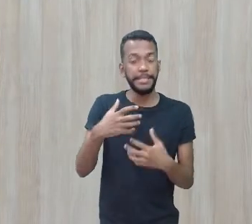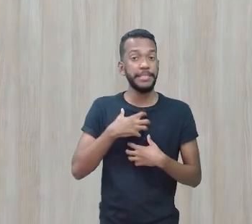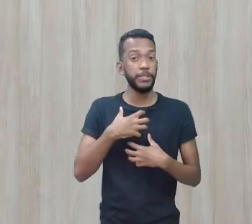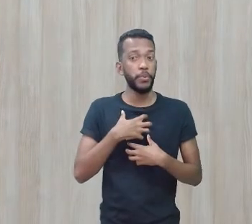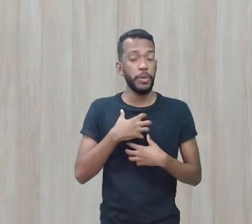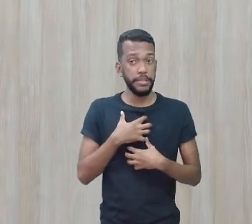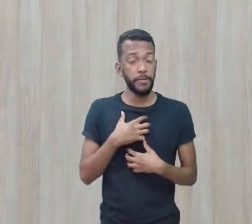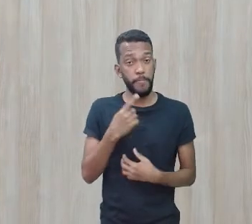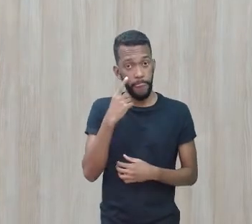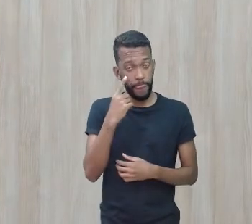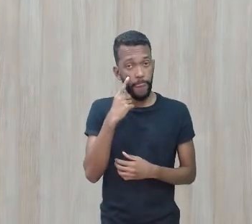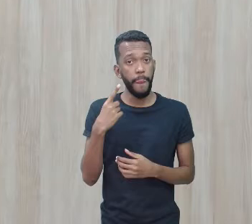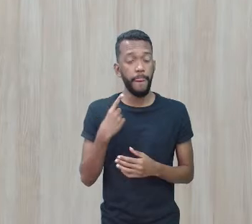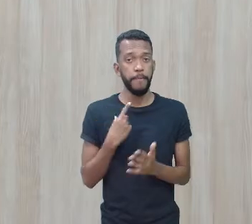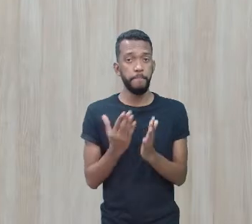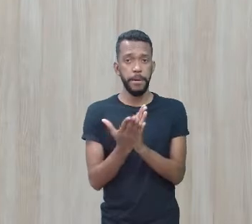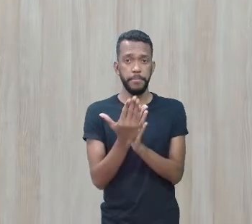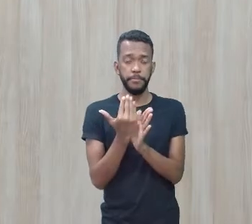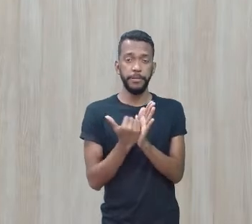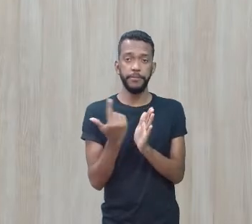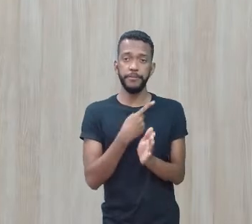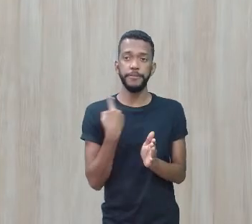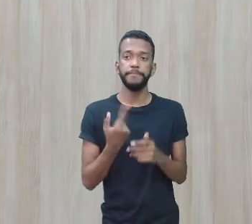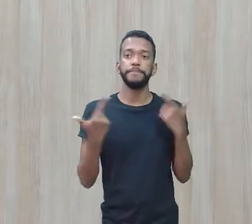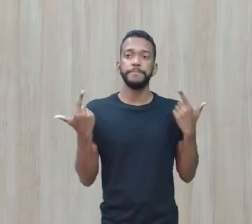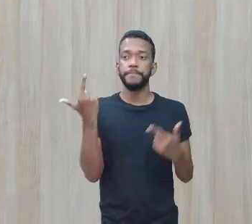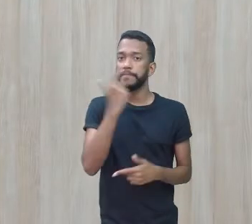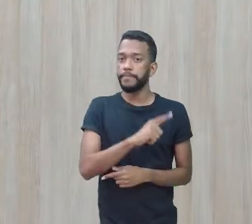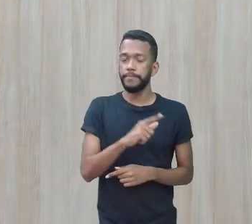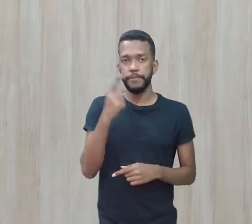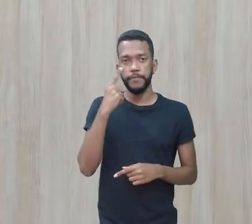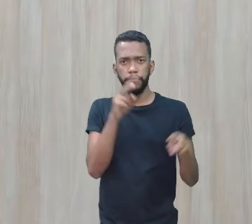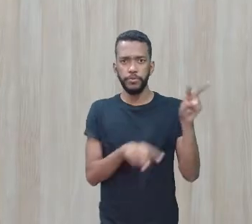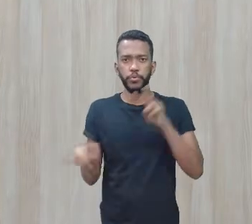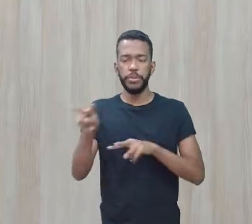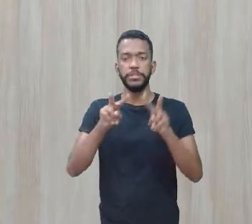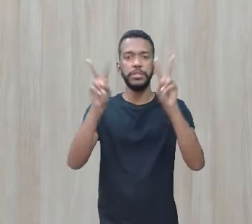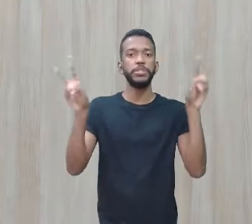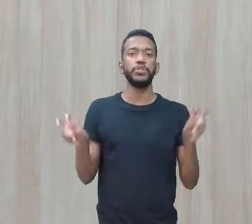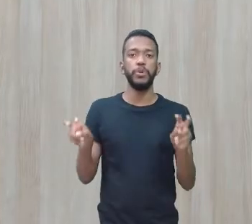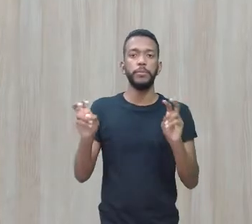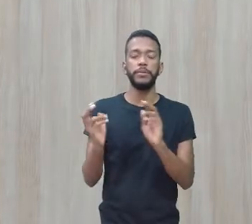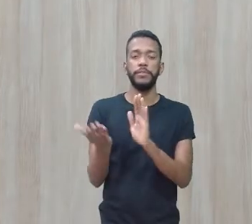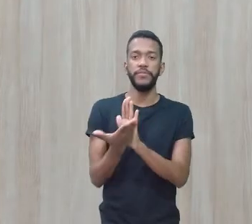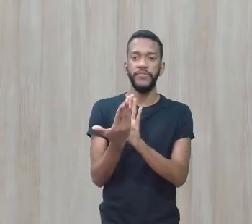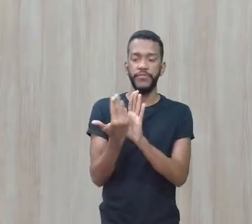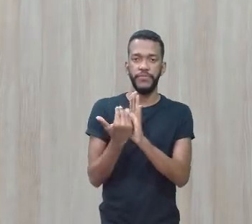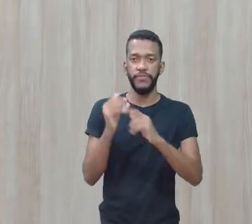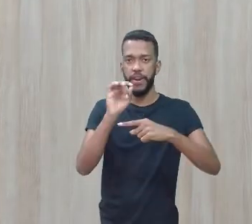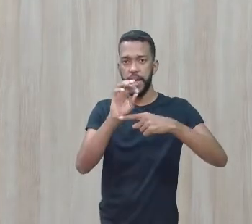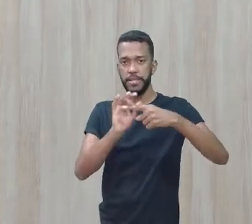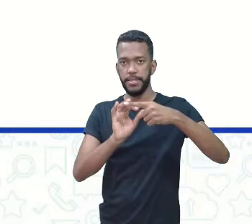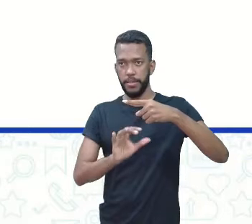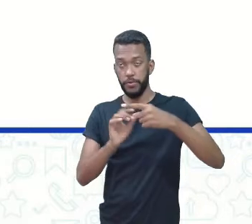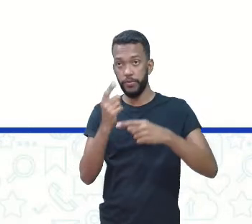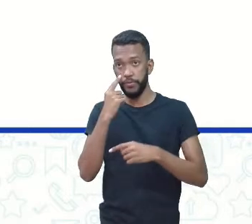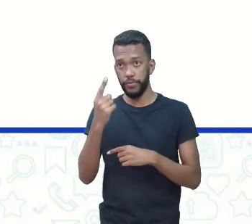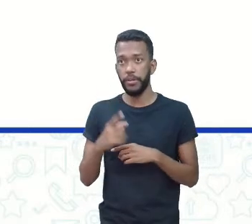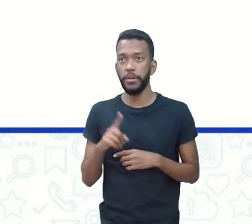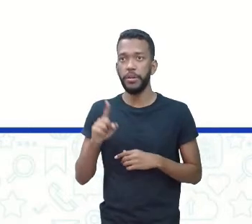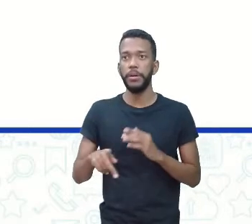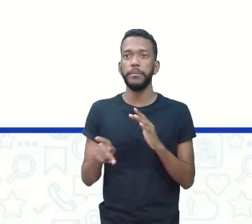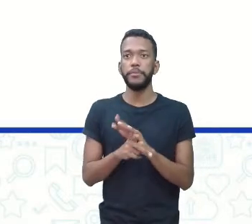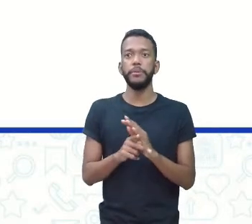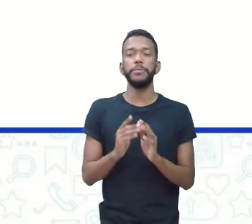situações em que a gente consegue visualizar essa ideia de fração, tá bom? A primeira, e a mais comum, é a representação